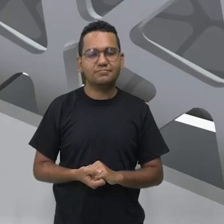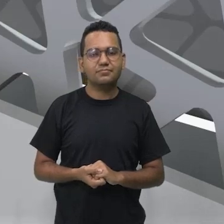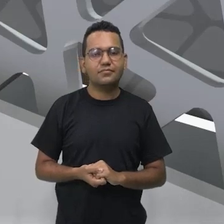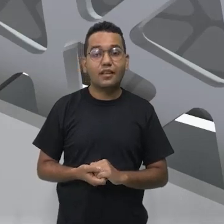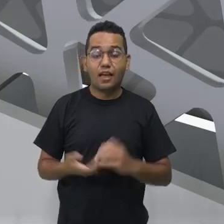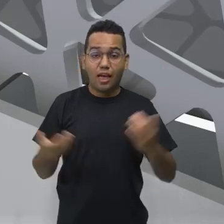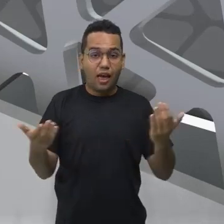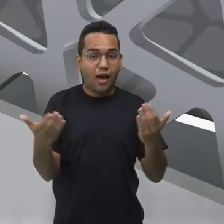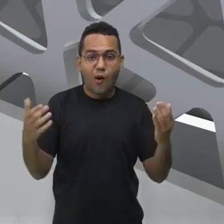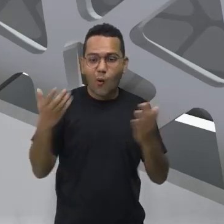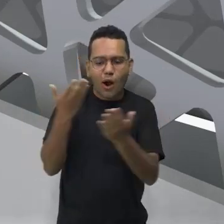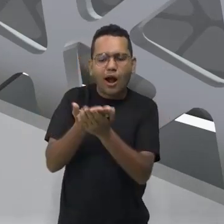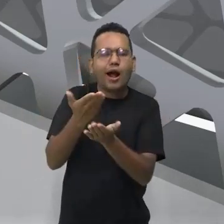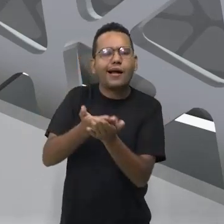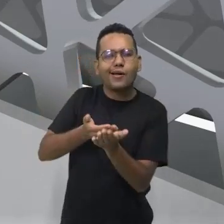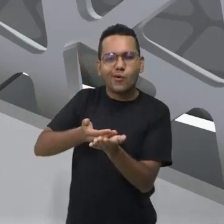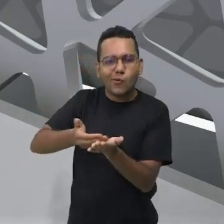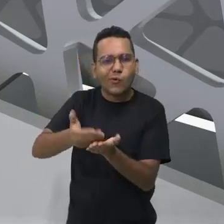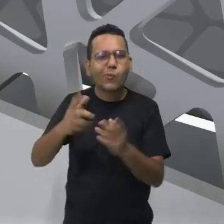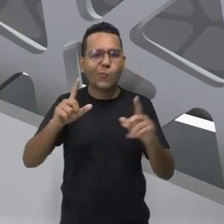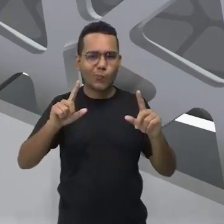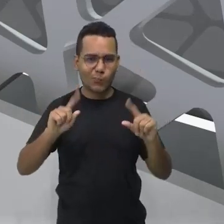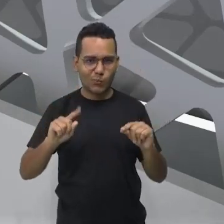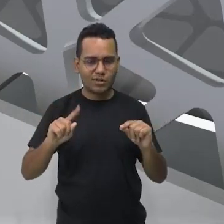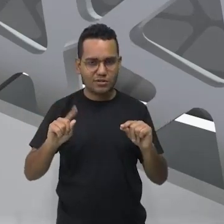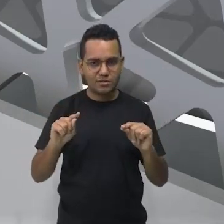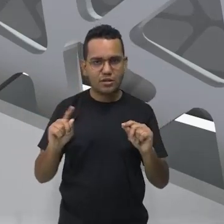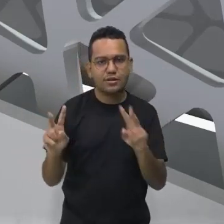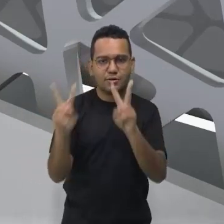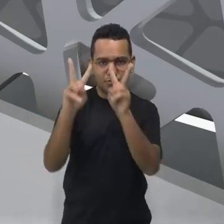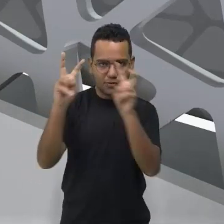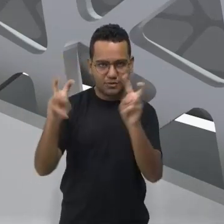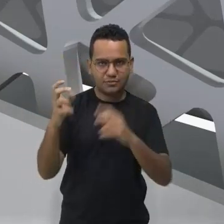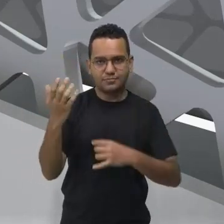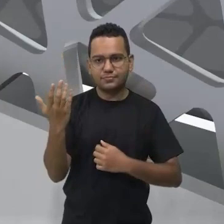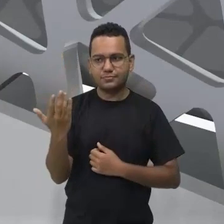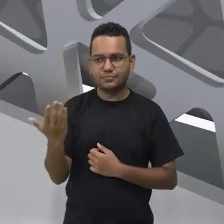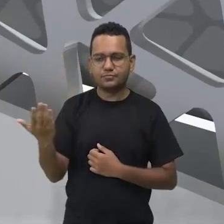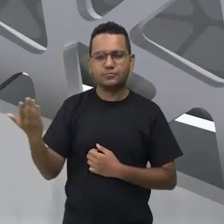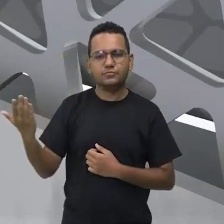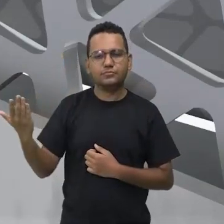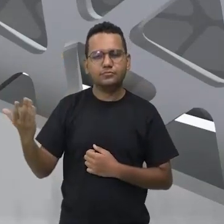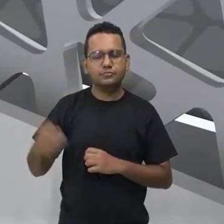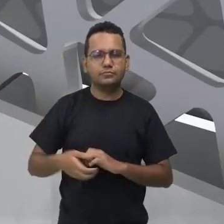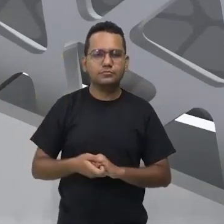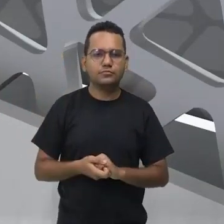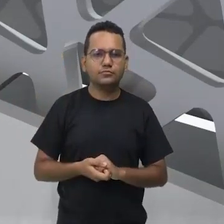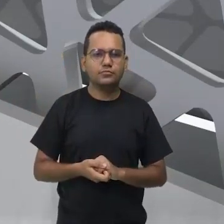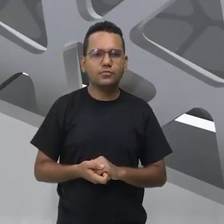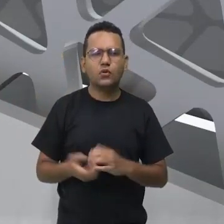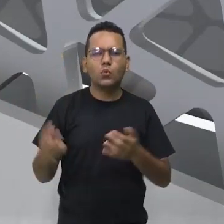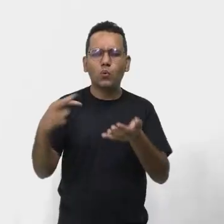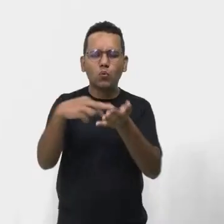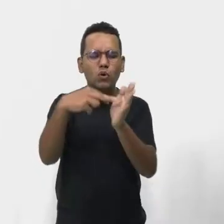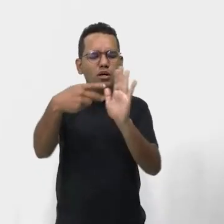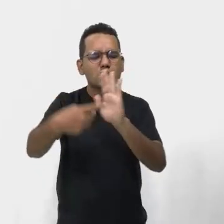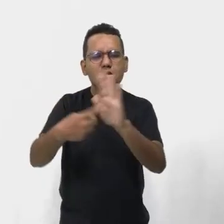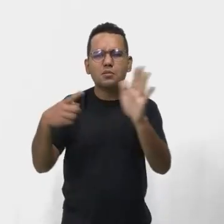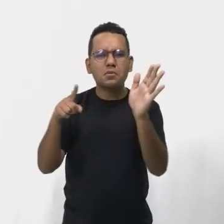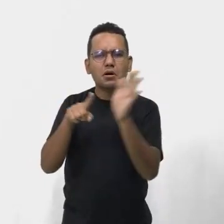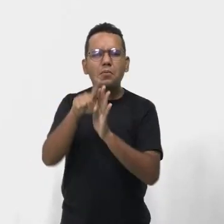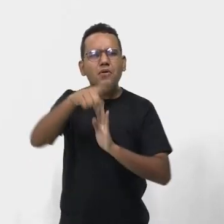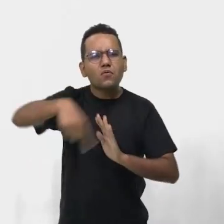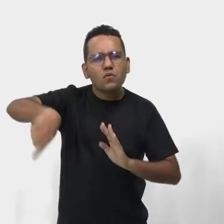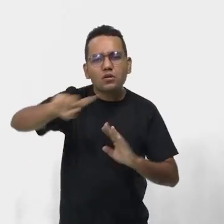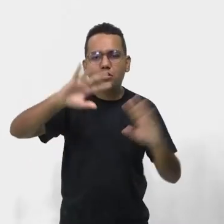Convido vocês agora para a nossa aula e hoje começamos com um questionamento. O que é um resumo? Você já